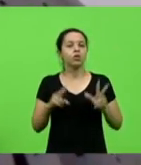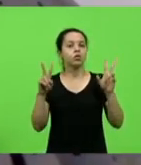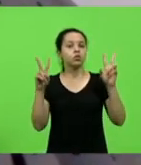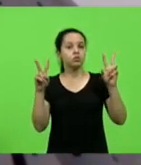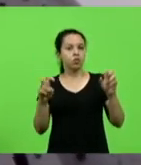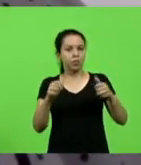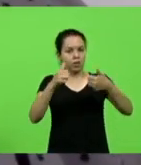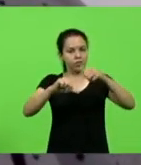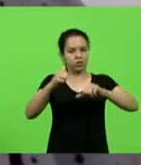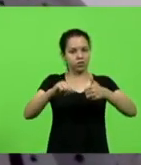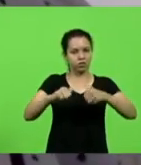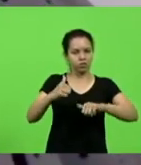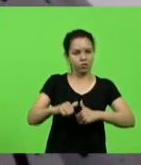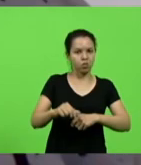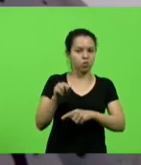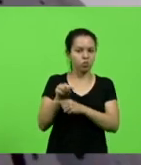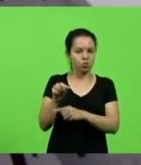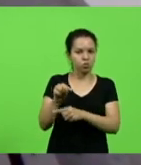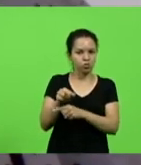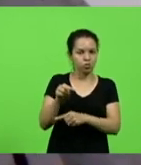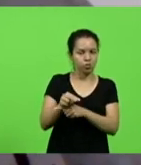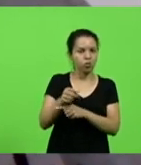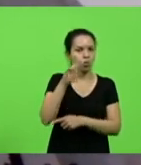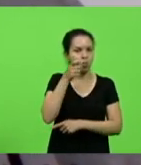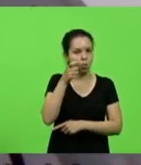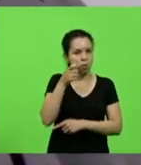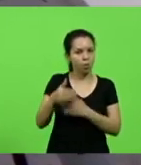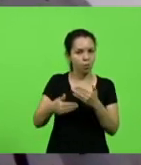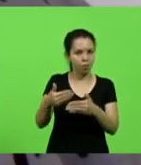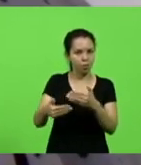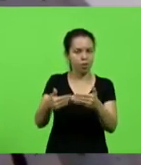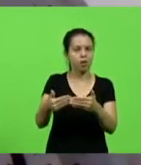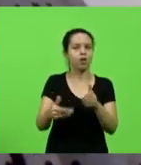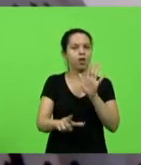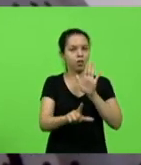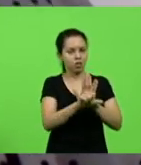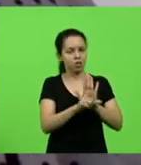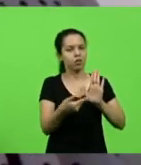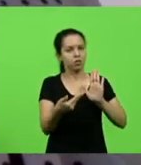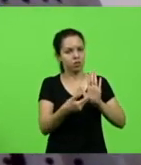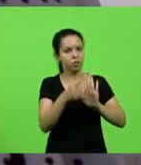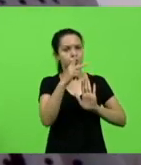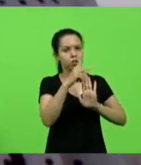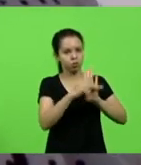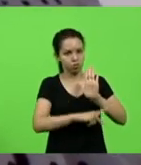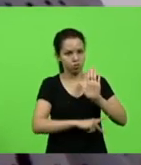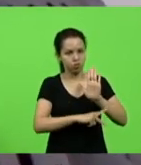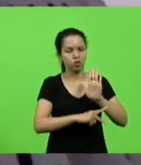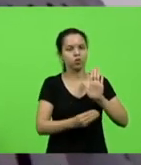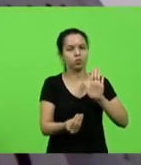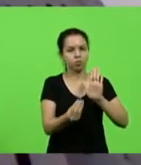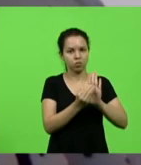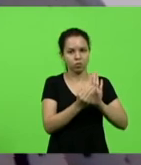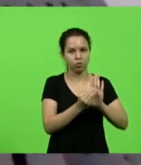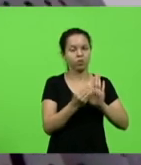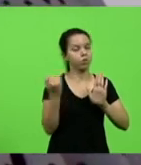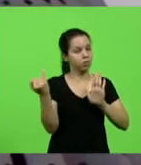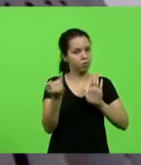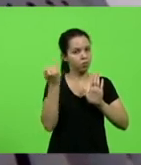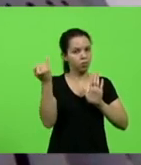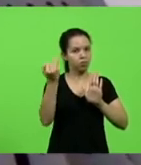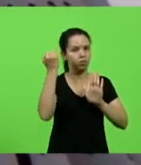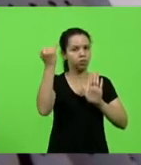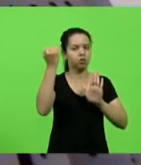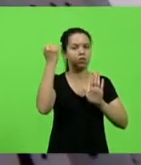da supervisão, do acompanhamento que a lei, que esse projeto prevê, né, gente? É importante